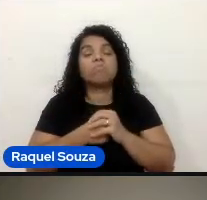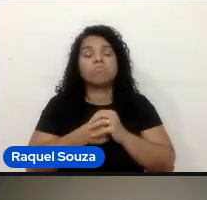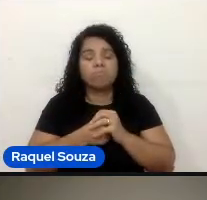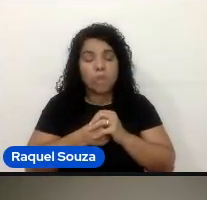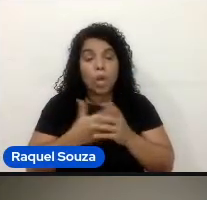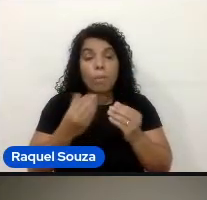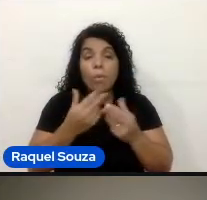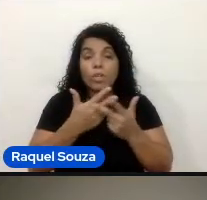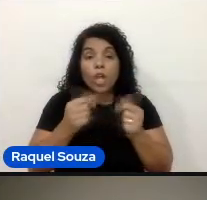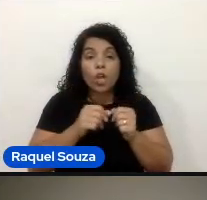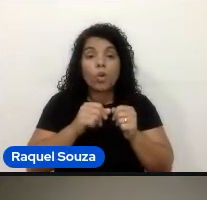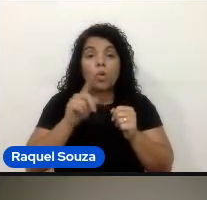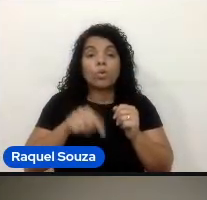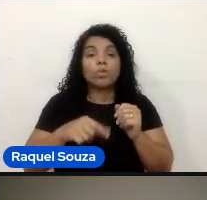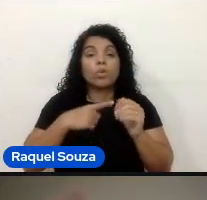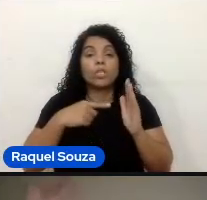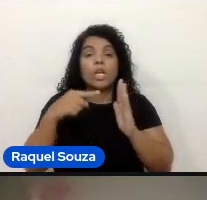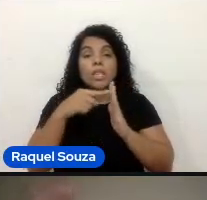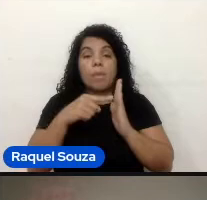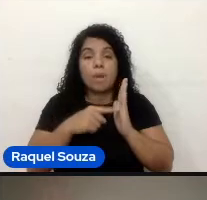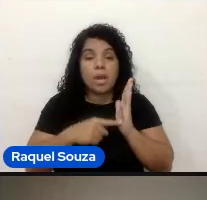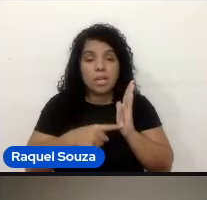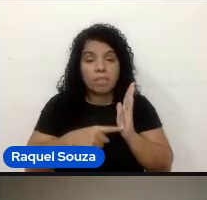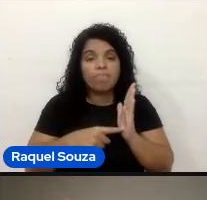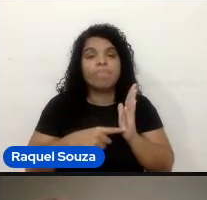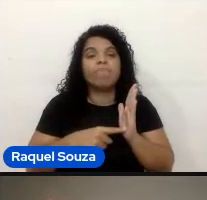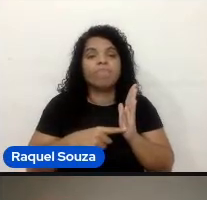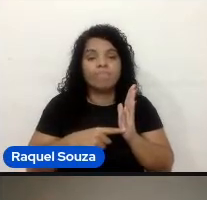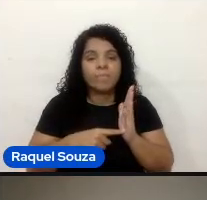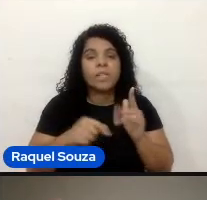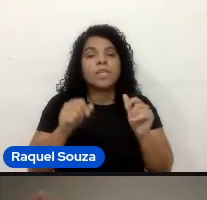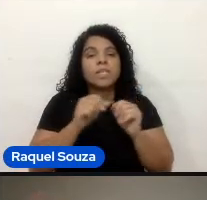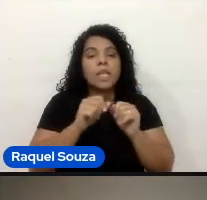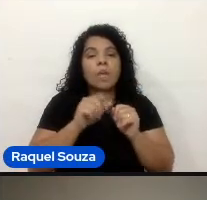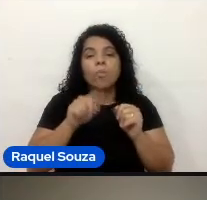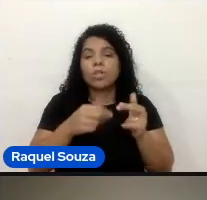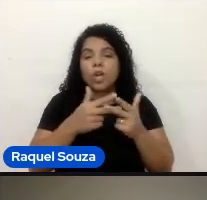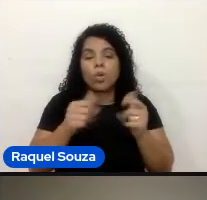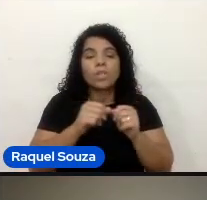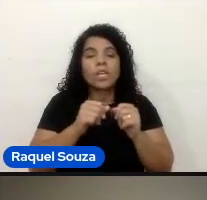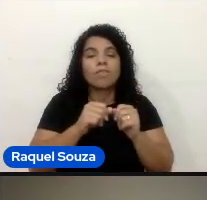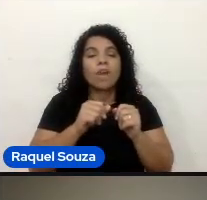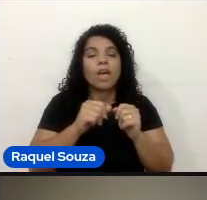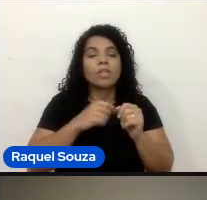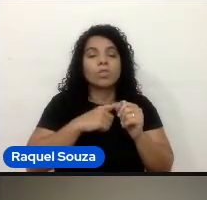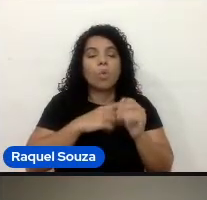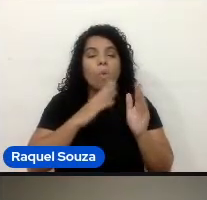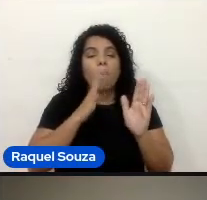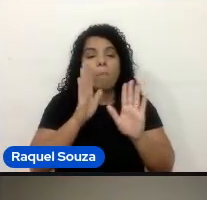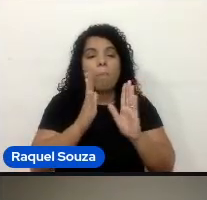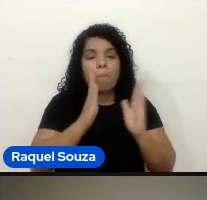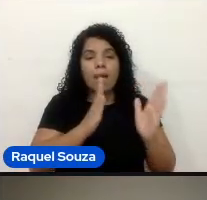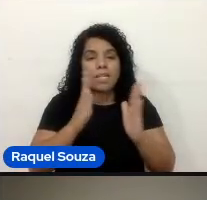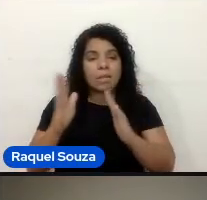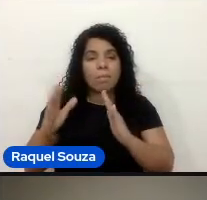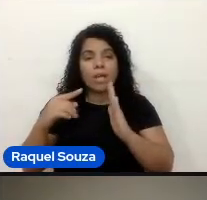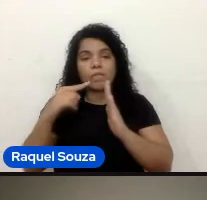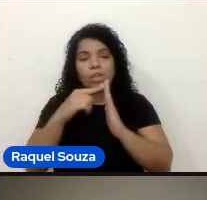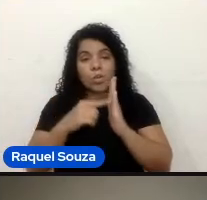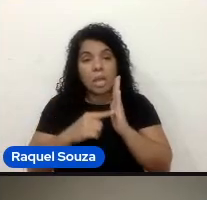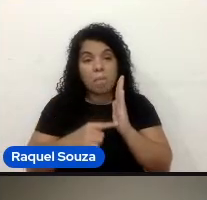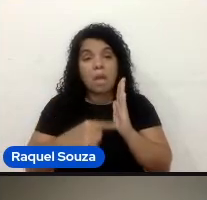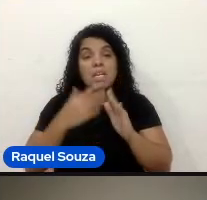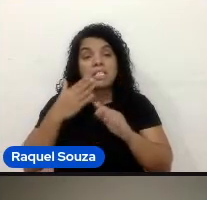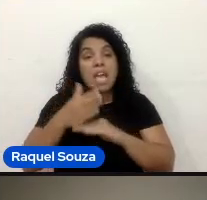debugging, tem um inspetor que você consegue ver passo a passo ali, faz um debugging, entra nas funções se você quiser. Tem um